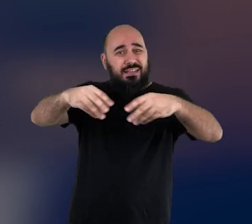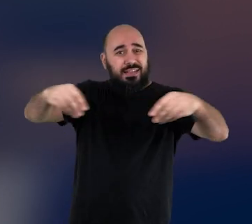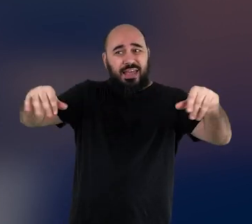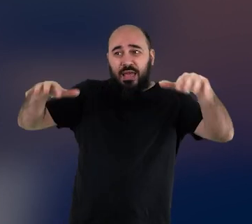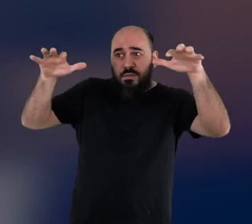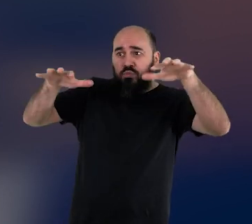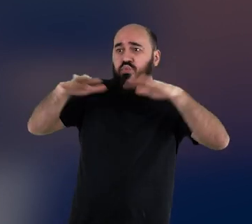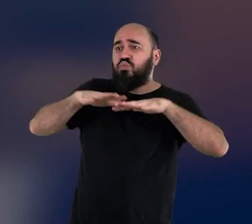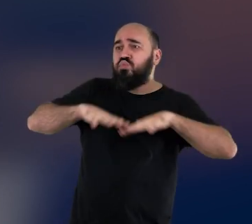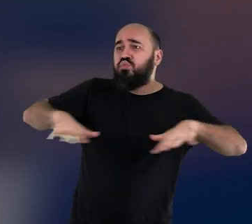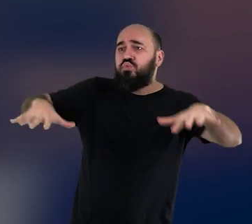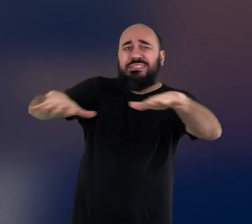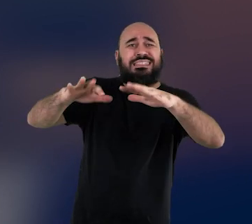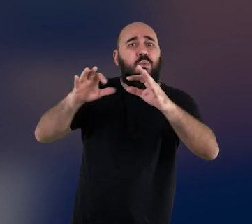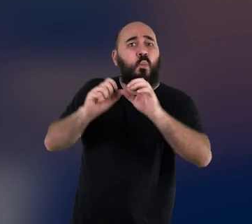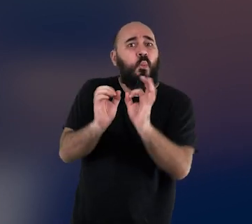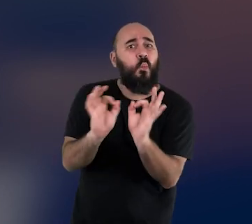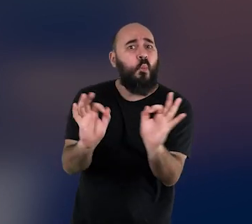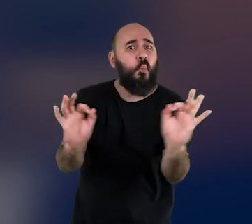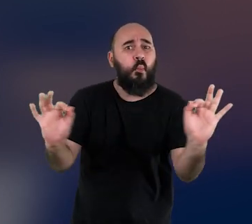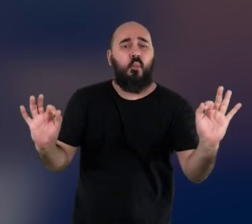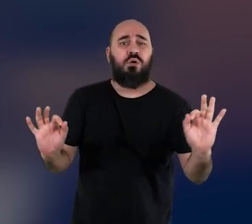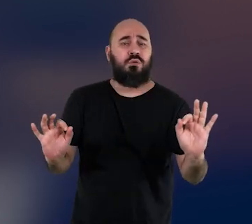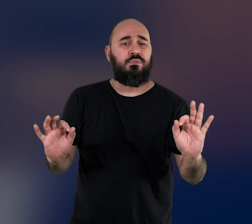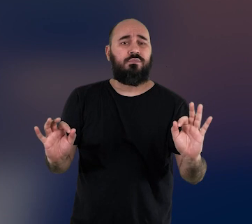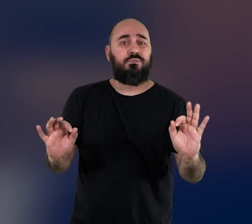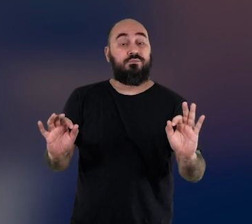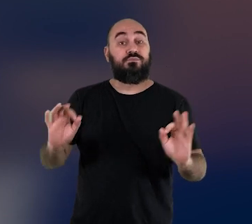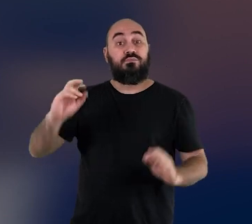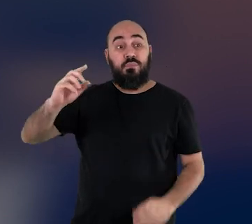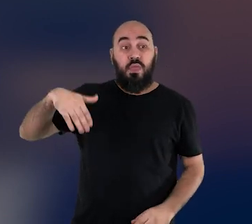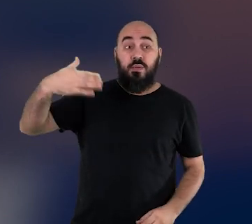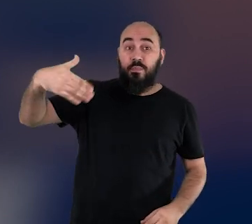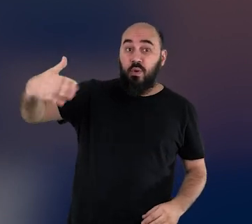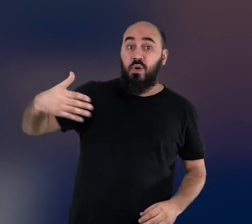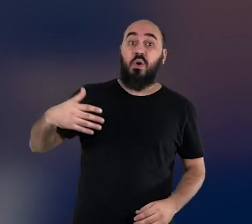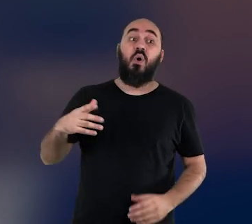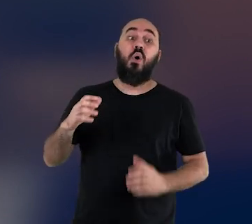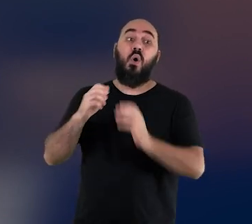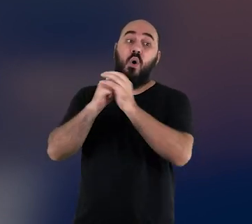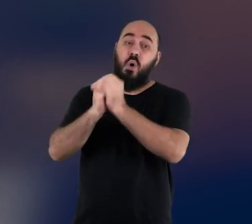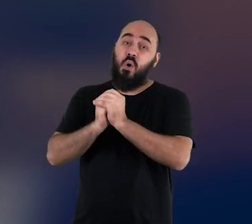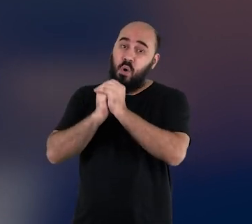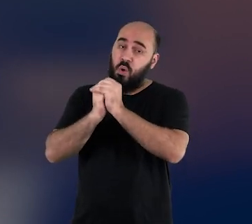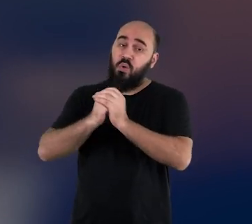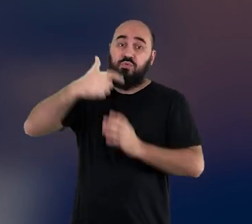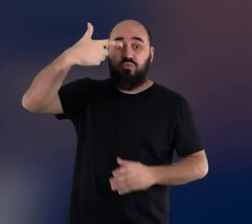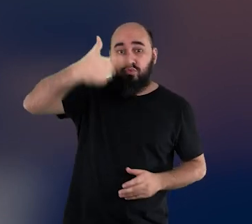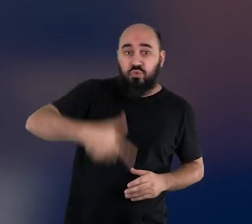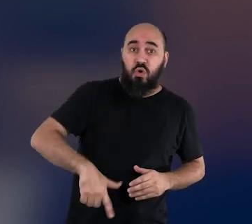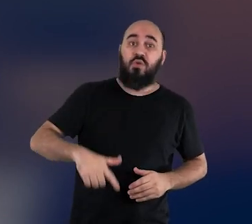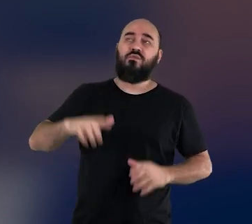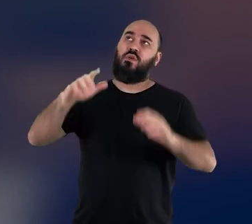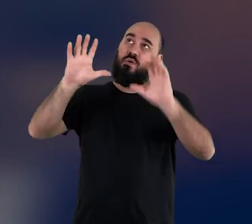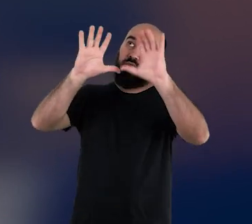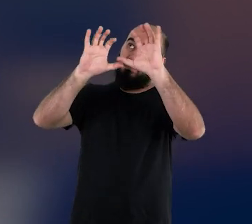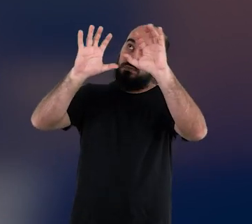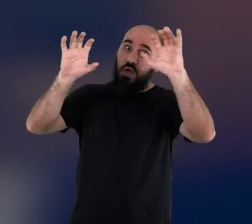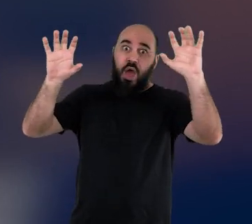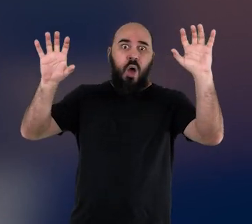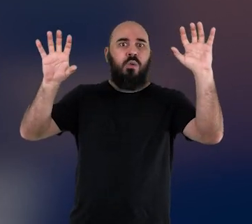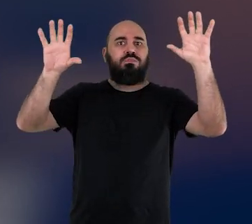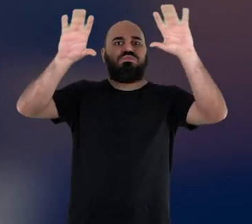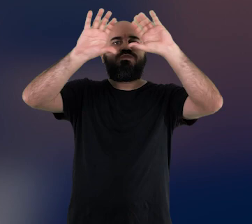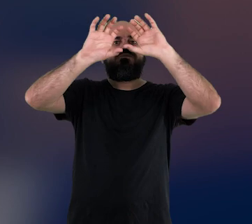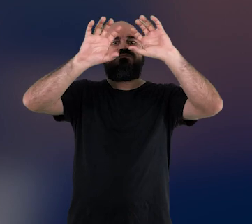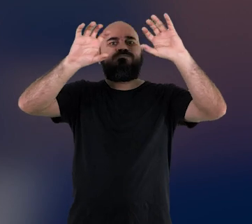3 anos e 6 meses não choveu. E segue dizendo, depois ele orou de novo, então o céu deu chuva e a